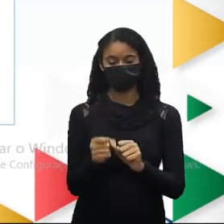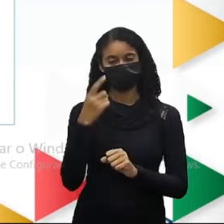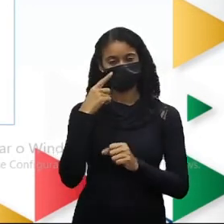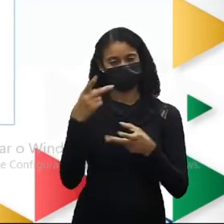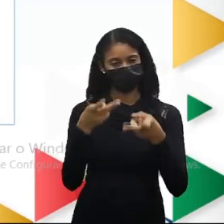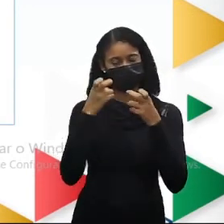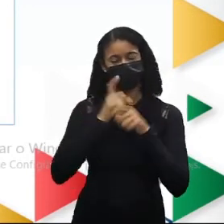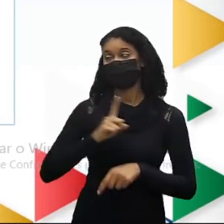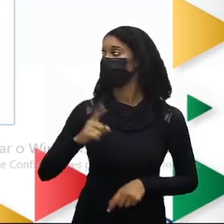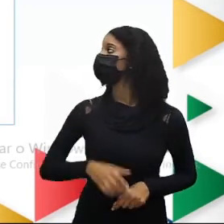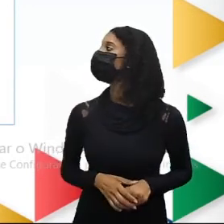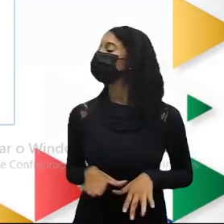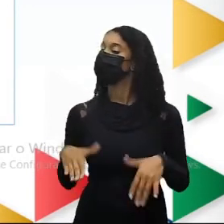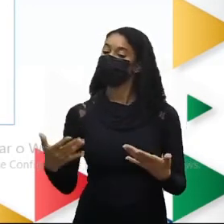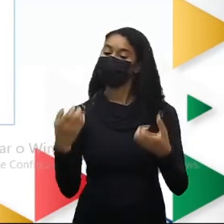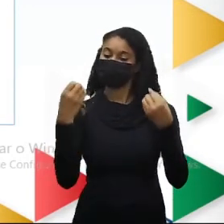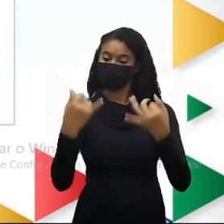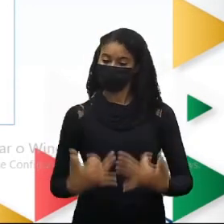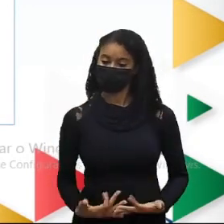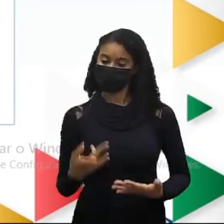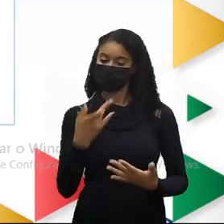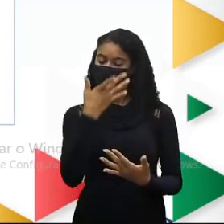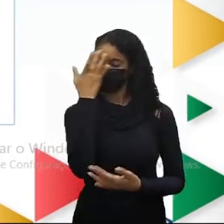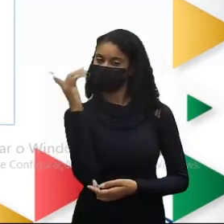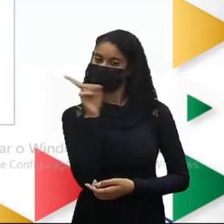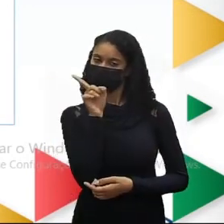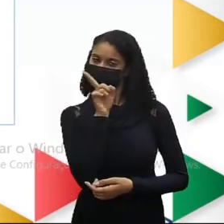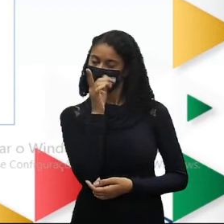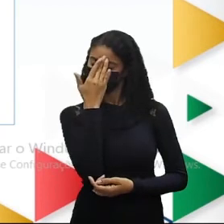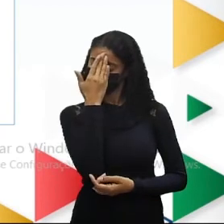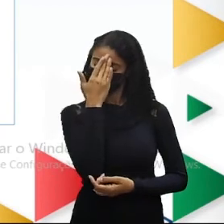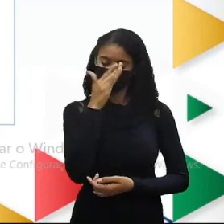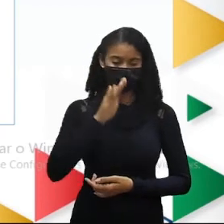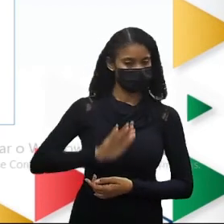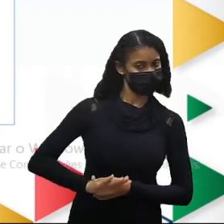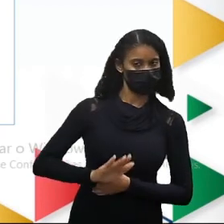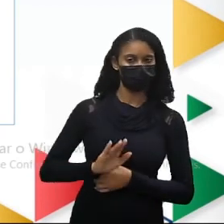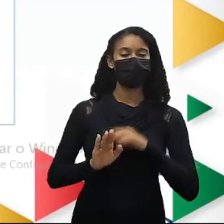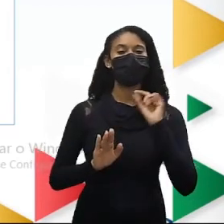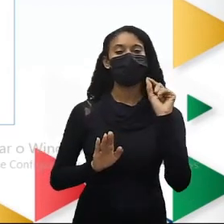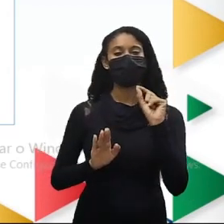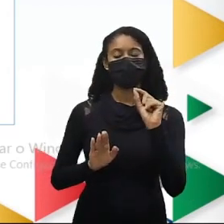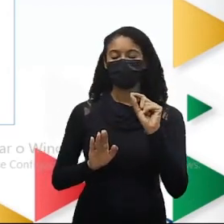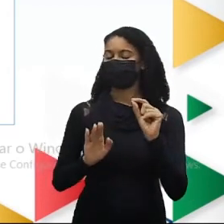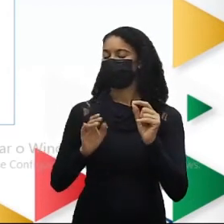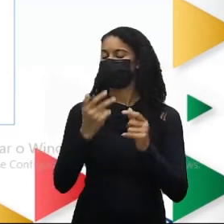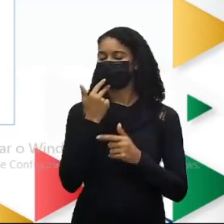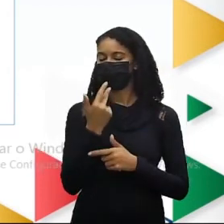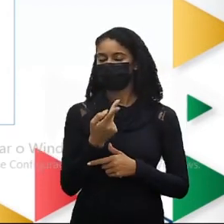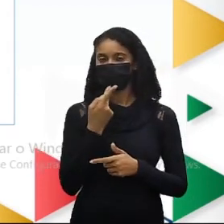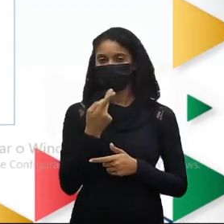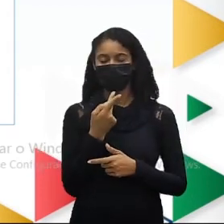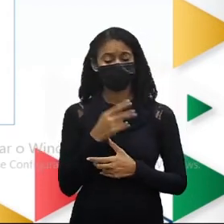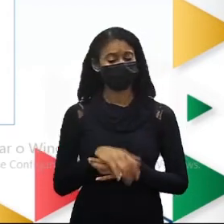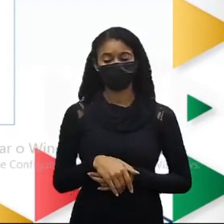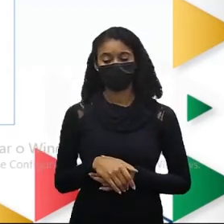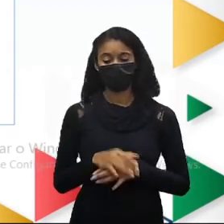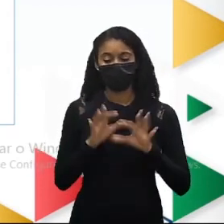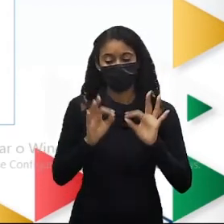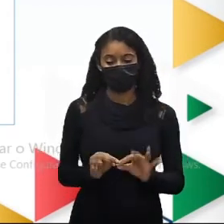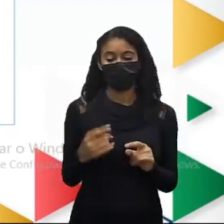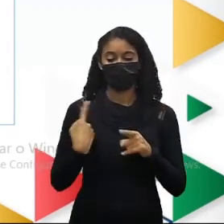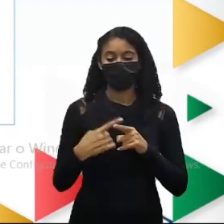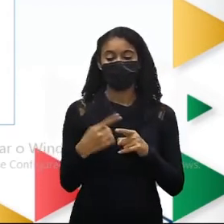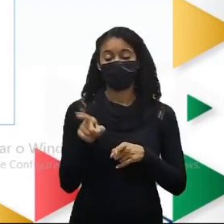só, quando se afirma que alguém não sabe falar, certamente, corretamente, aliás, porque não utiliza